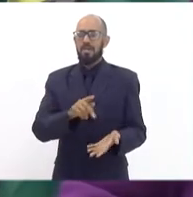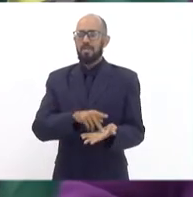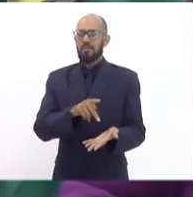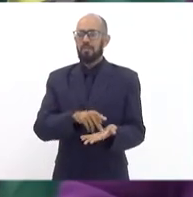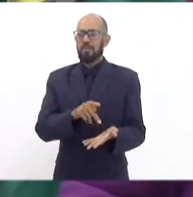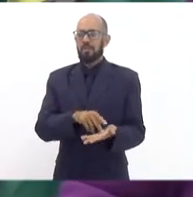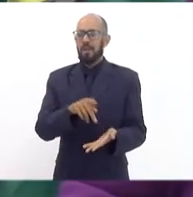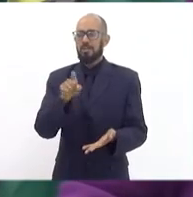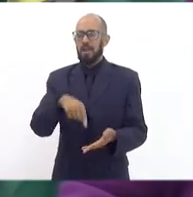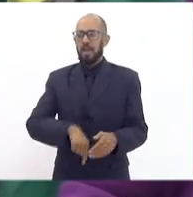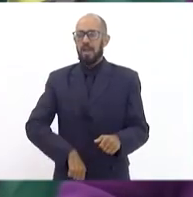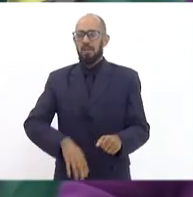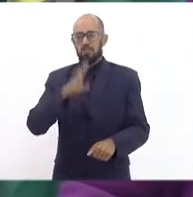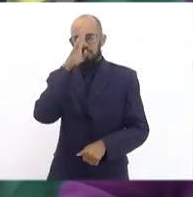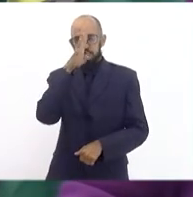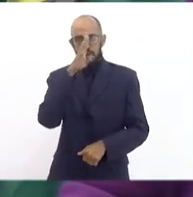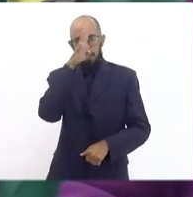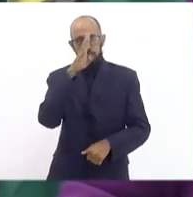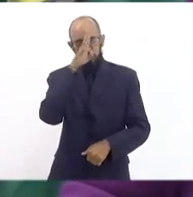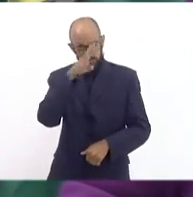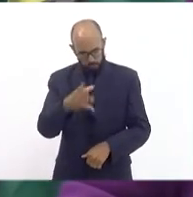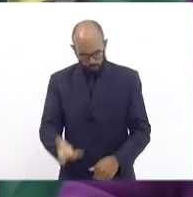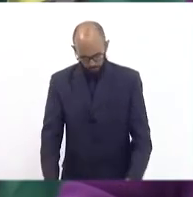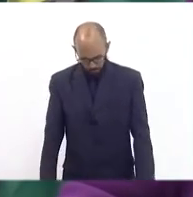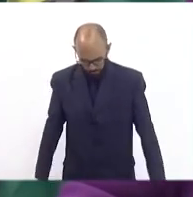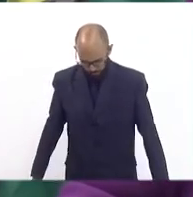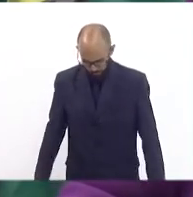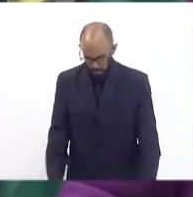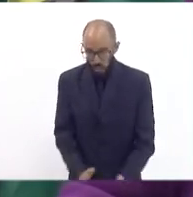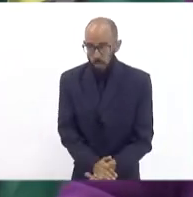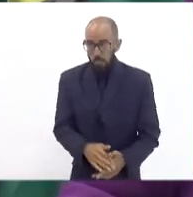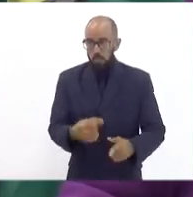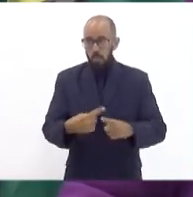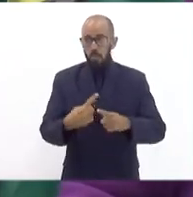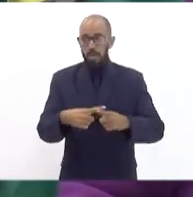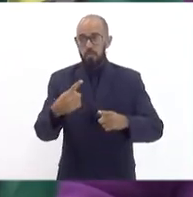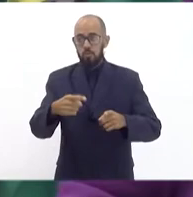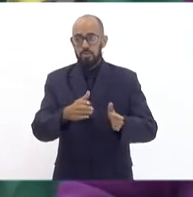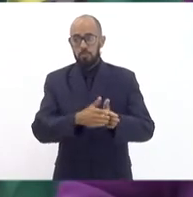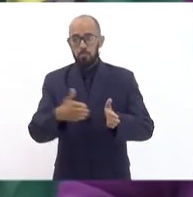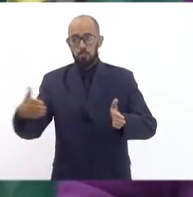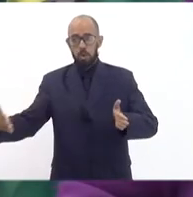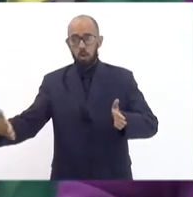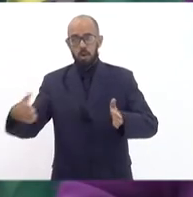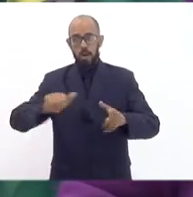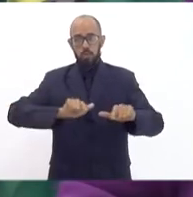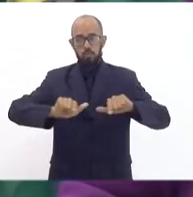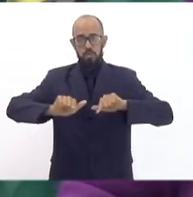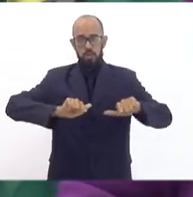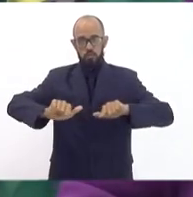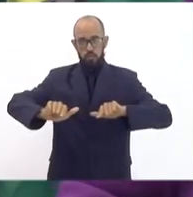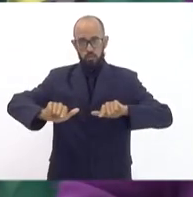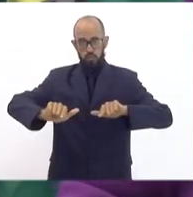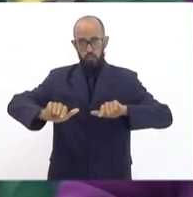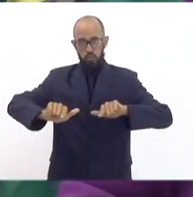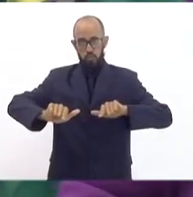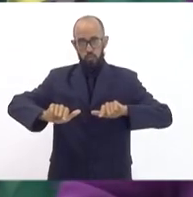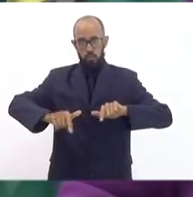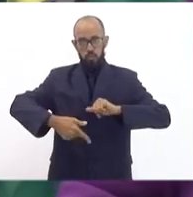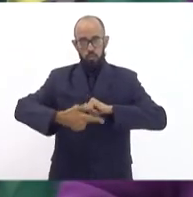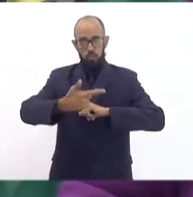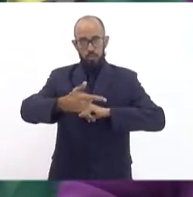uma imoralidade, cada uma delas. Porque você prorroga os serviços por